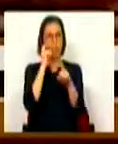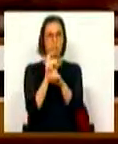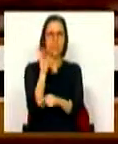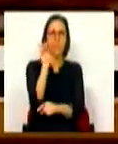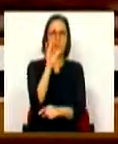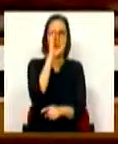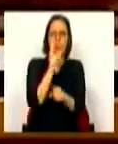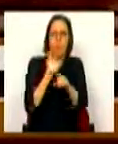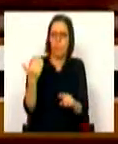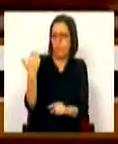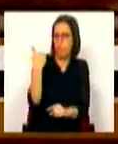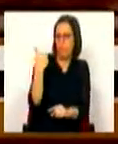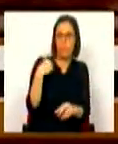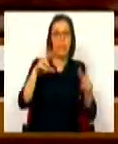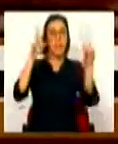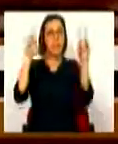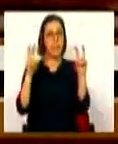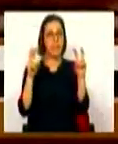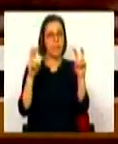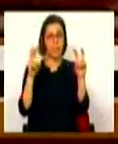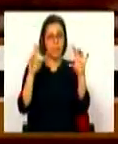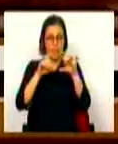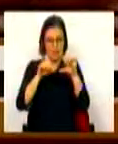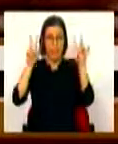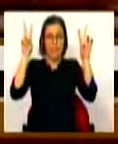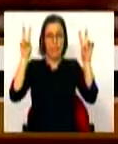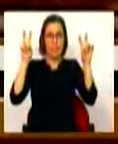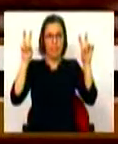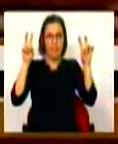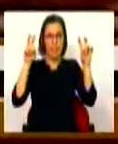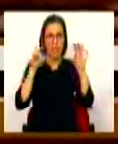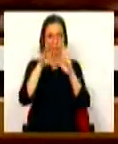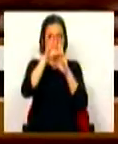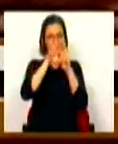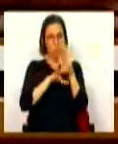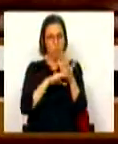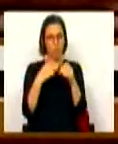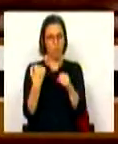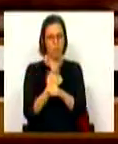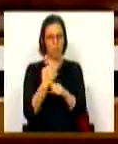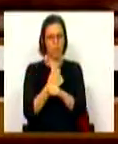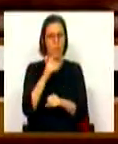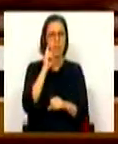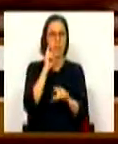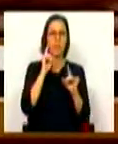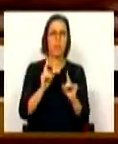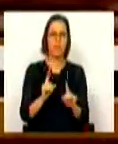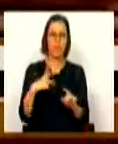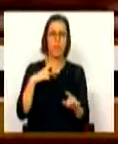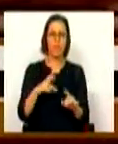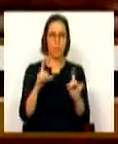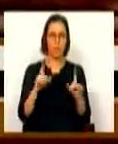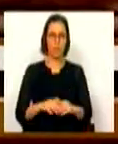ao Governo sobre o tema, e passo a citar, as condições do exercício da segurança em